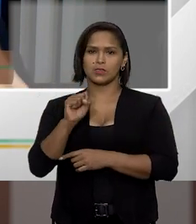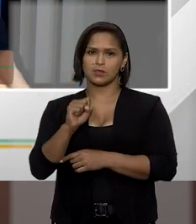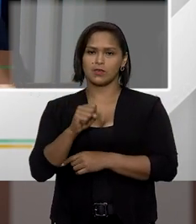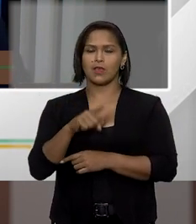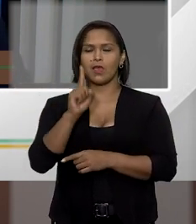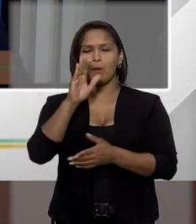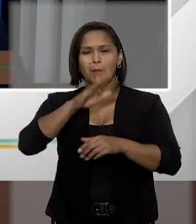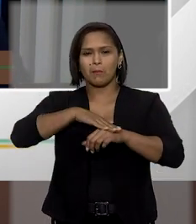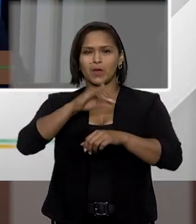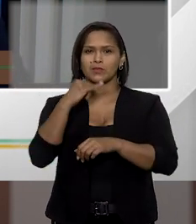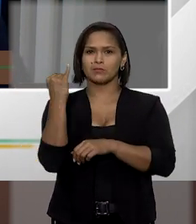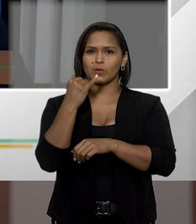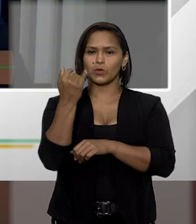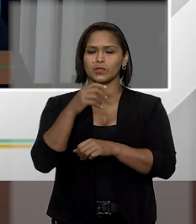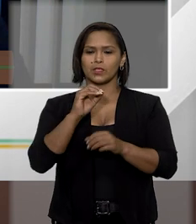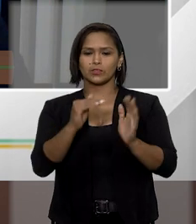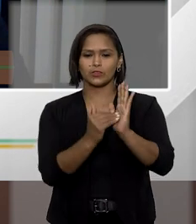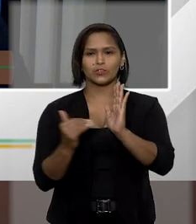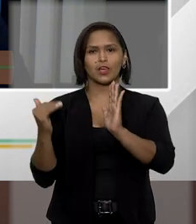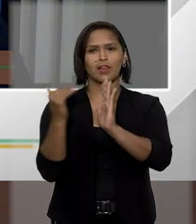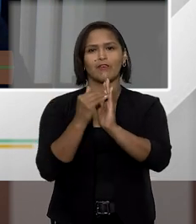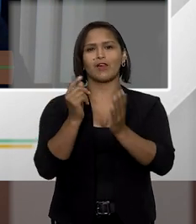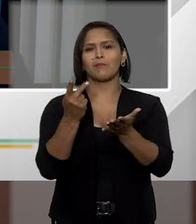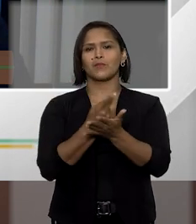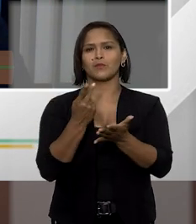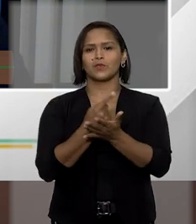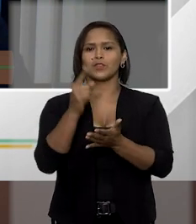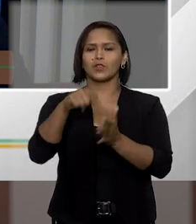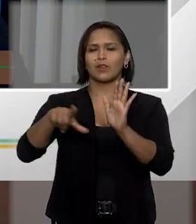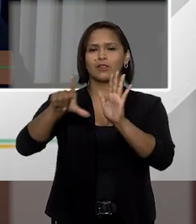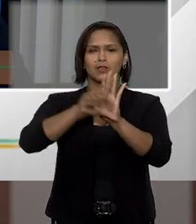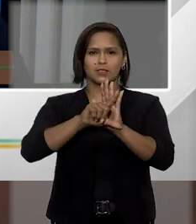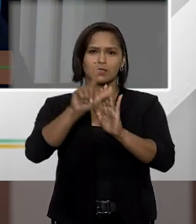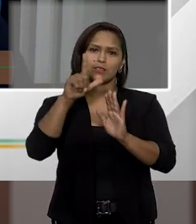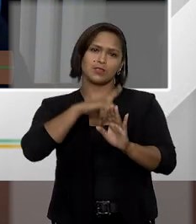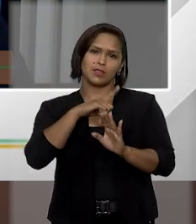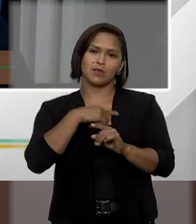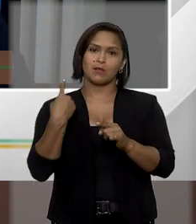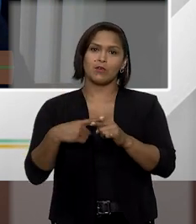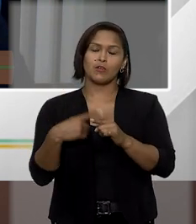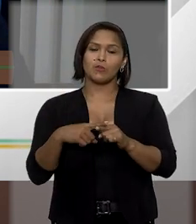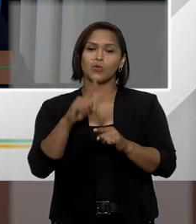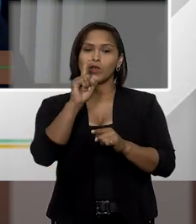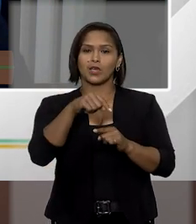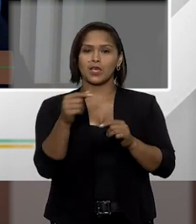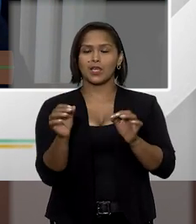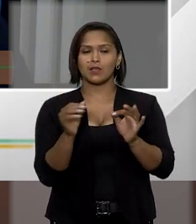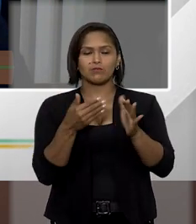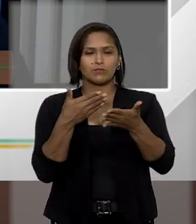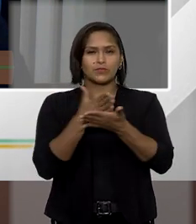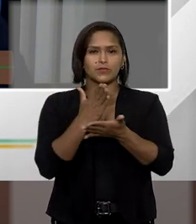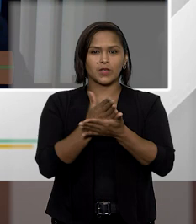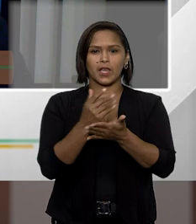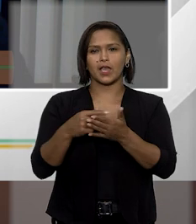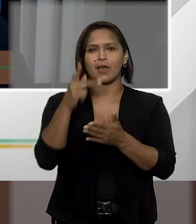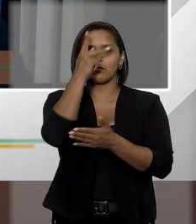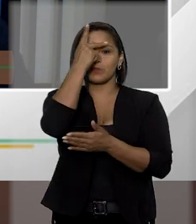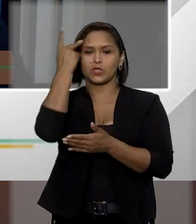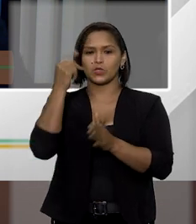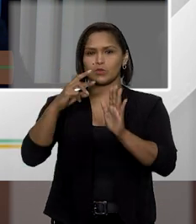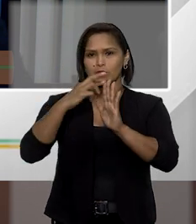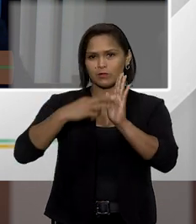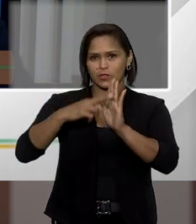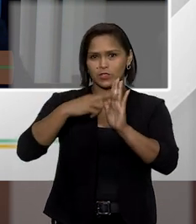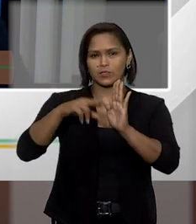dos mais importantes mecanismos de alavancagem probatória existente na nossa legislação, porque ele insere o sujeito que está